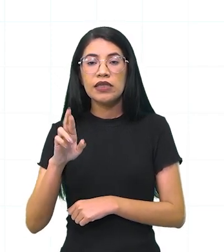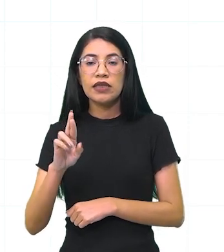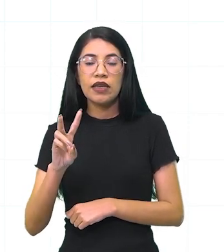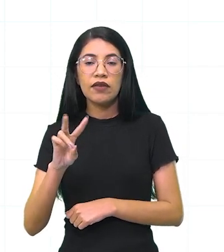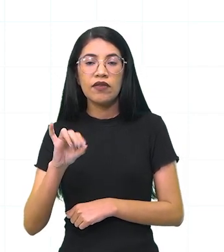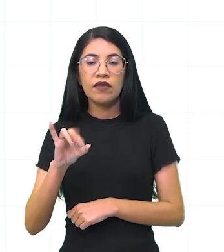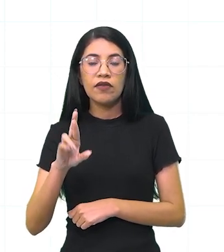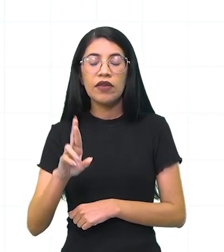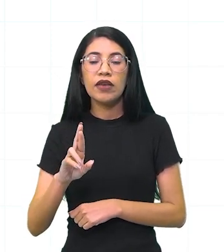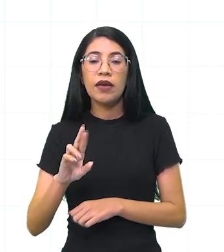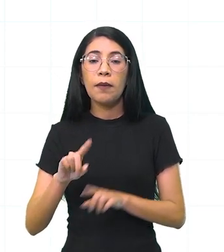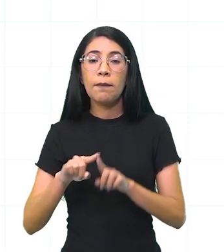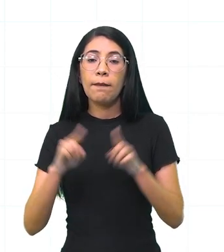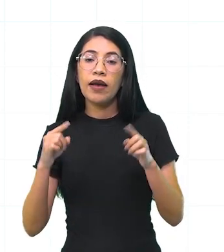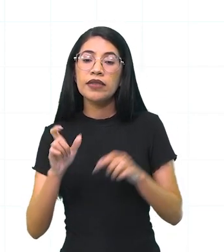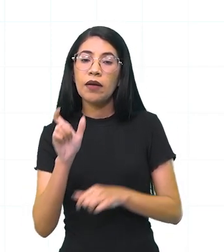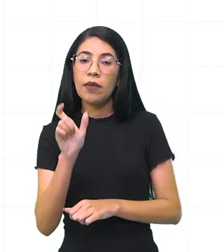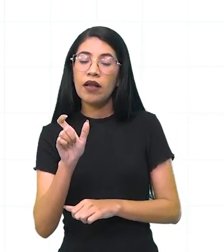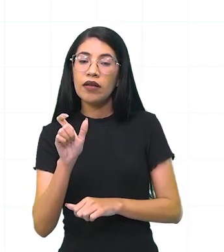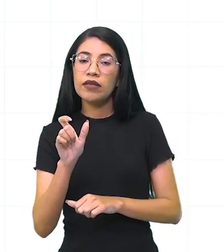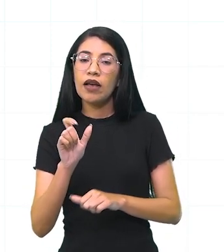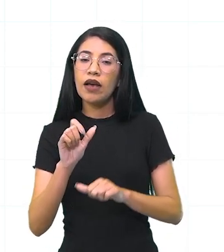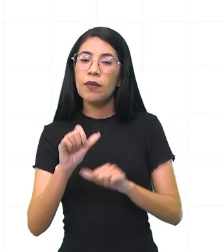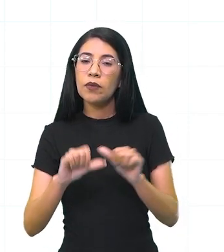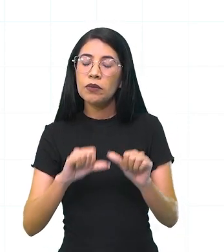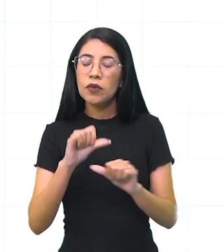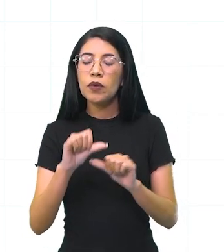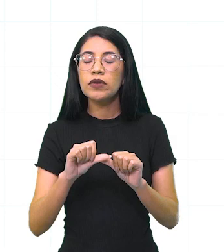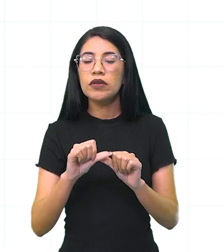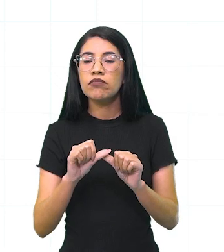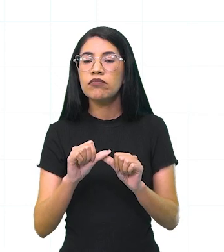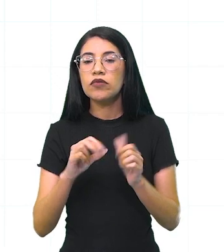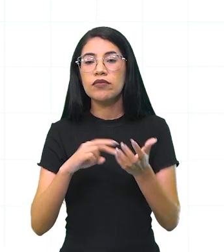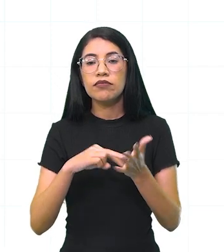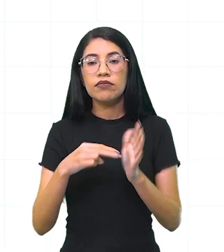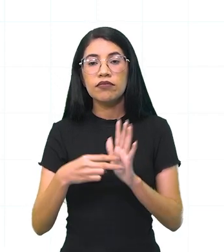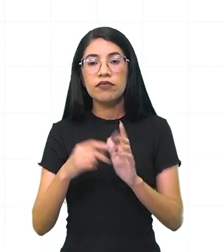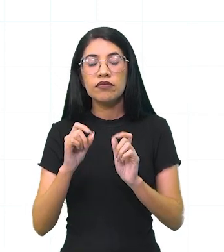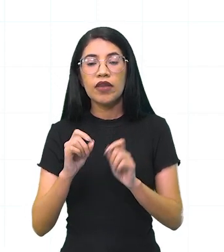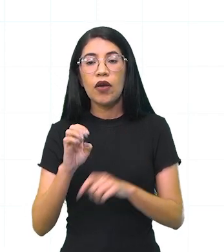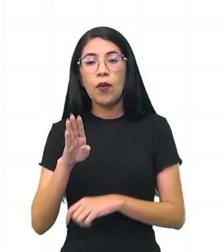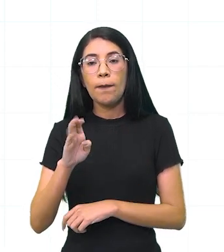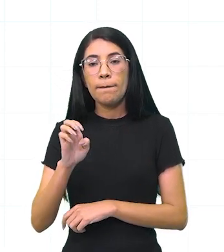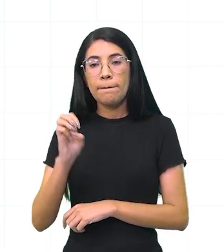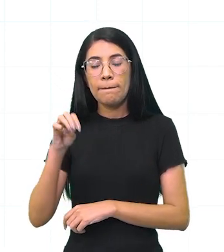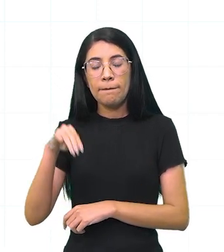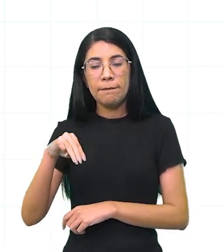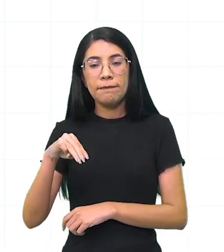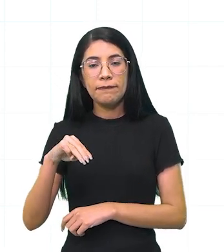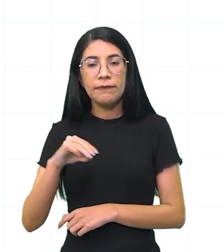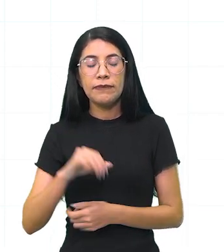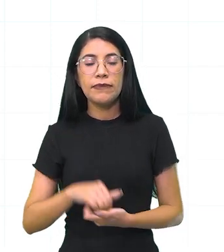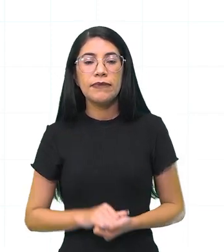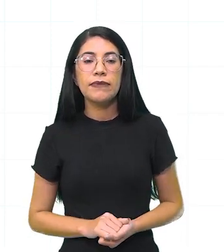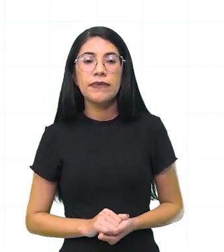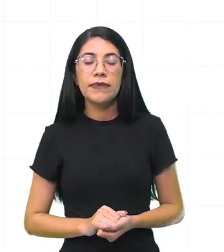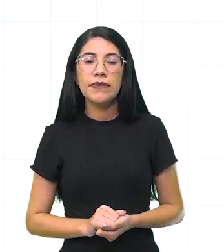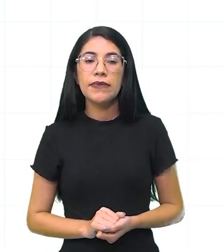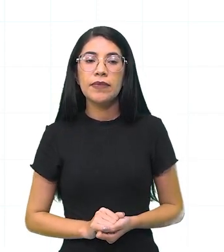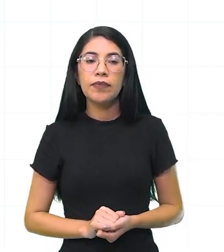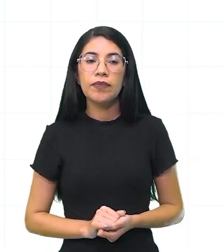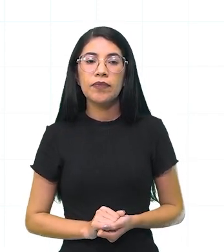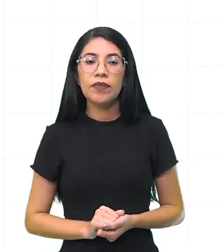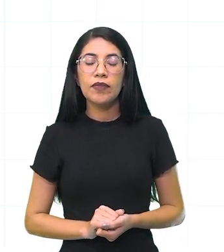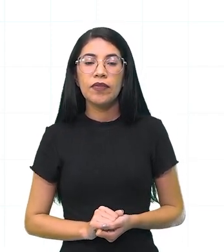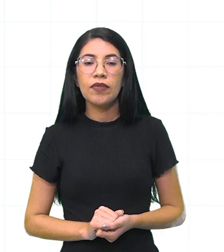o sentido do verbo servir? A palavra bem, né? Se eu digo o melhor